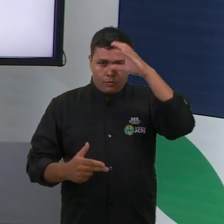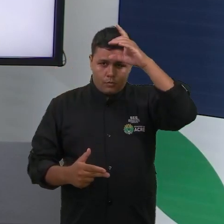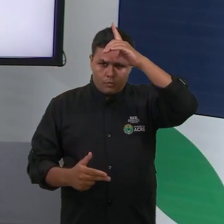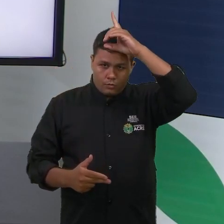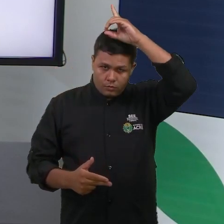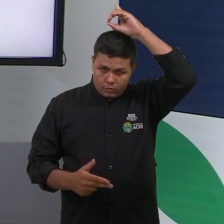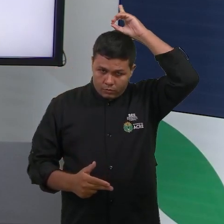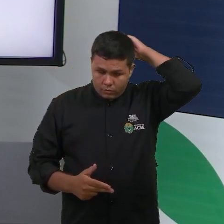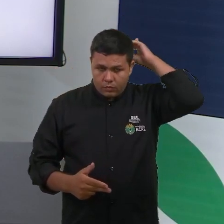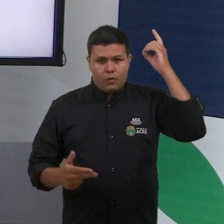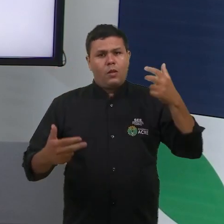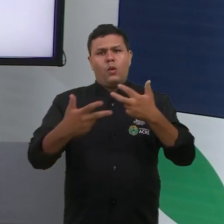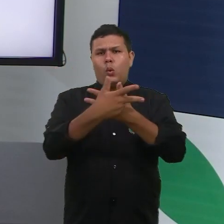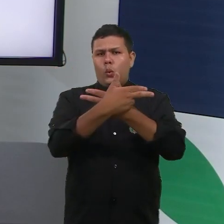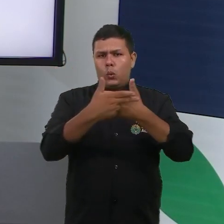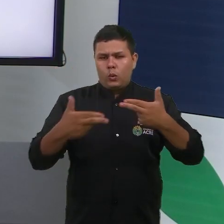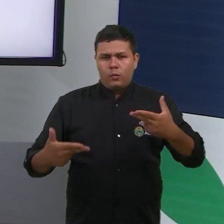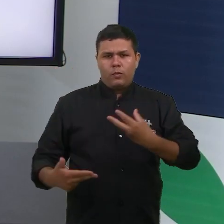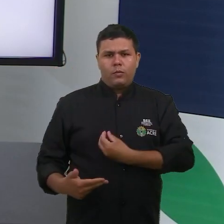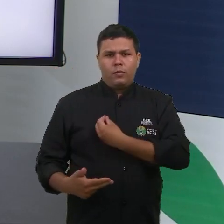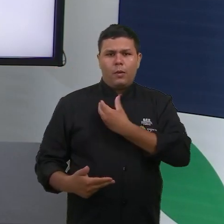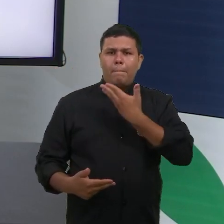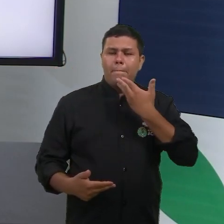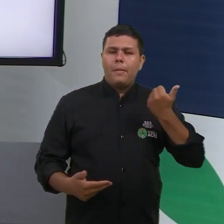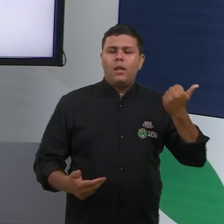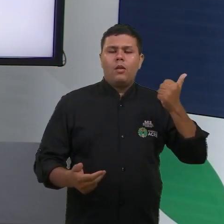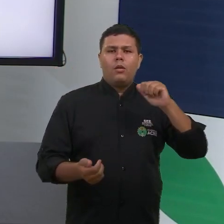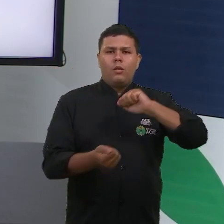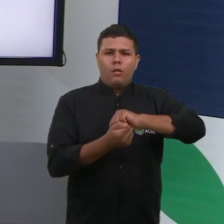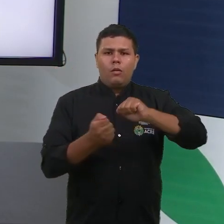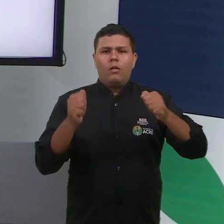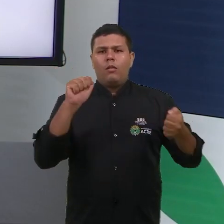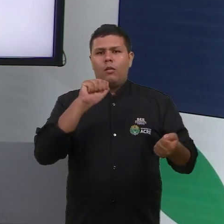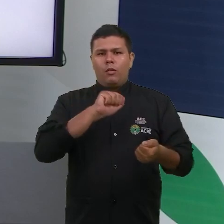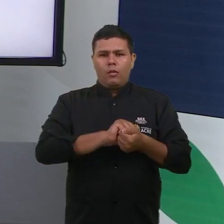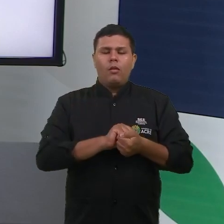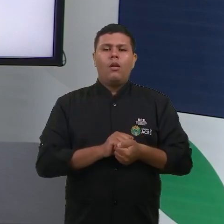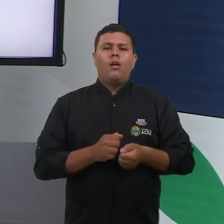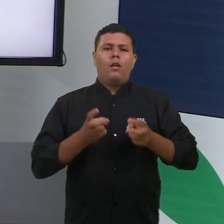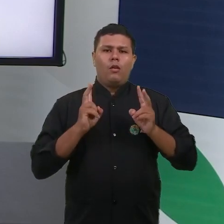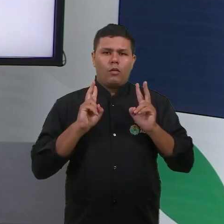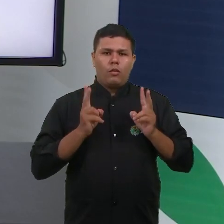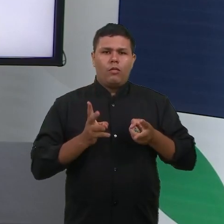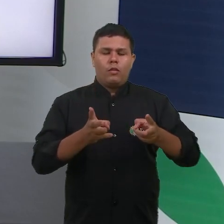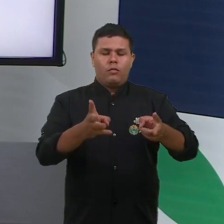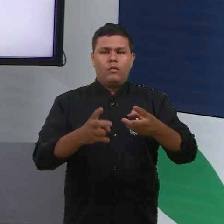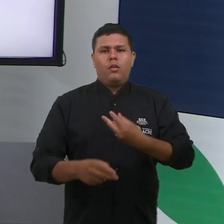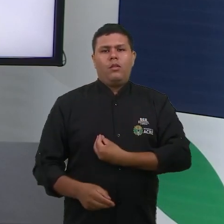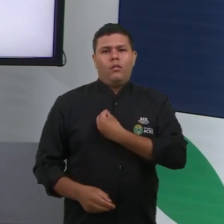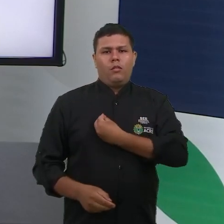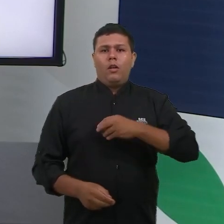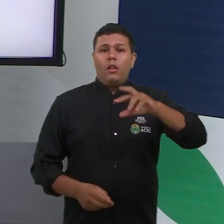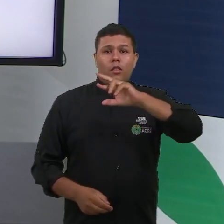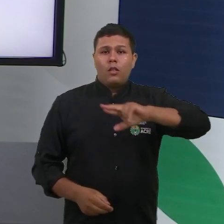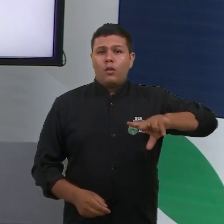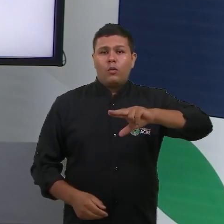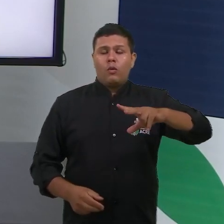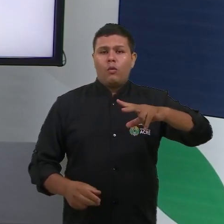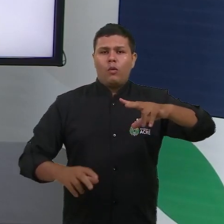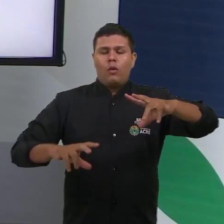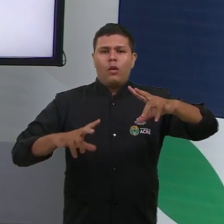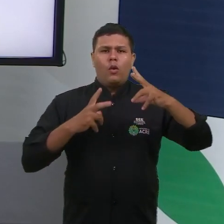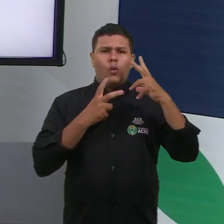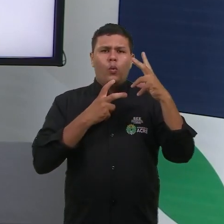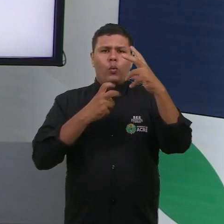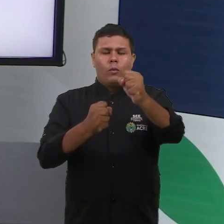O ser vivo, melhor adaptado, é o que vai sobreviver, tá? Não é o mais forte, não. É o melhor